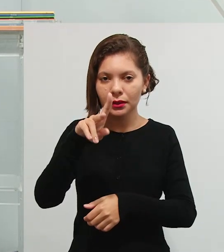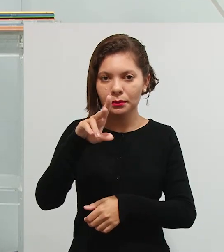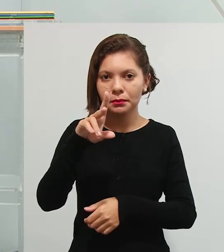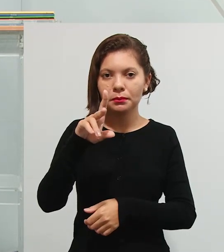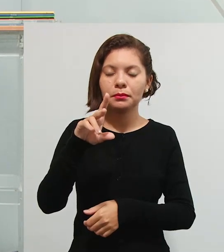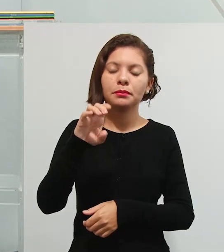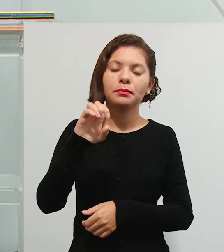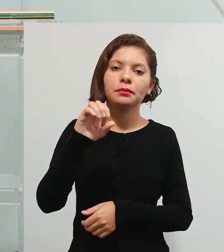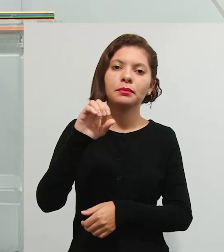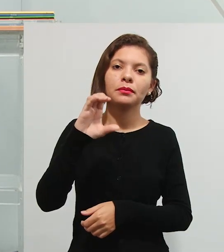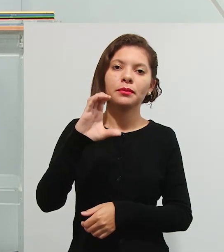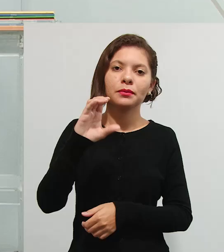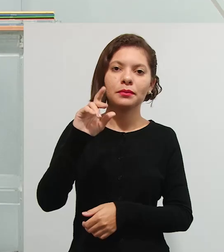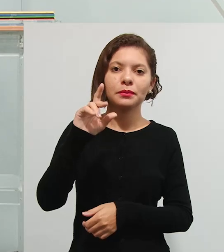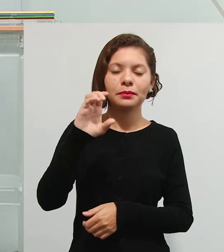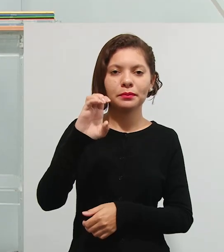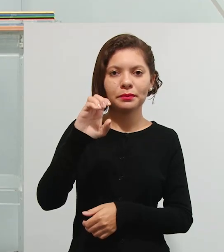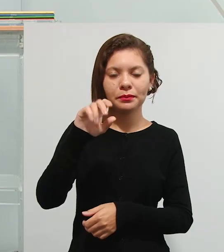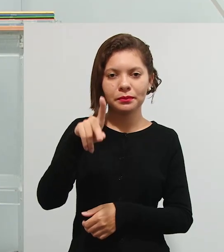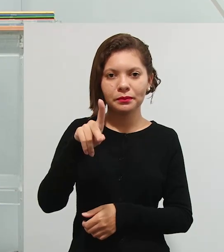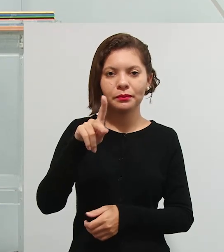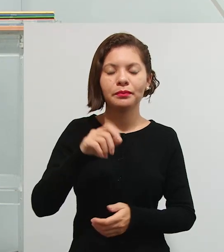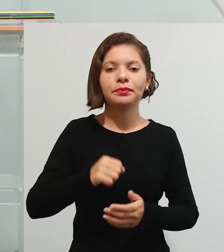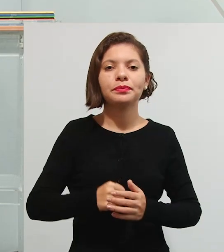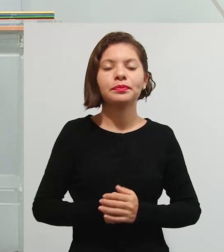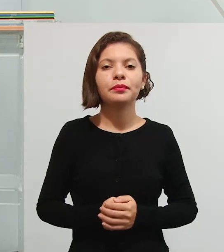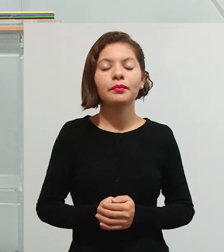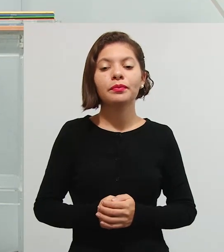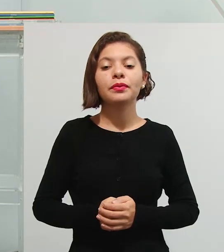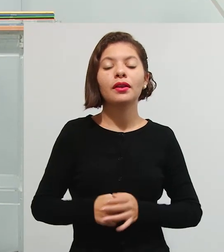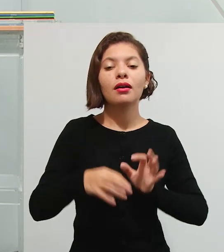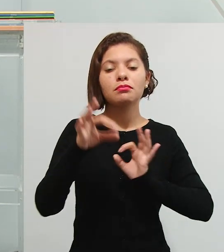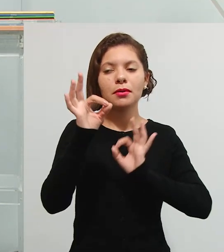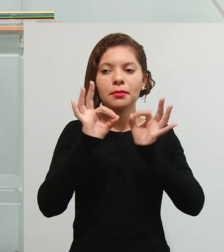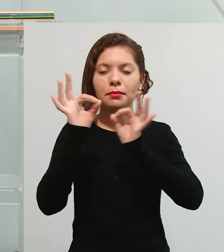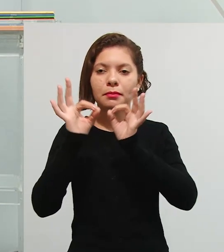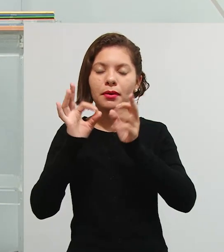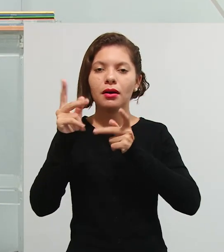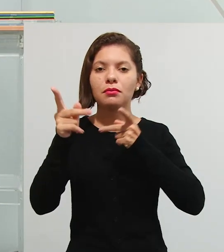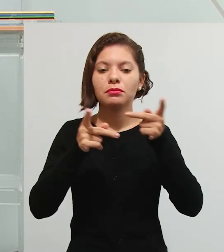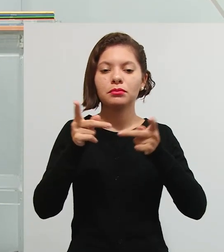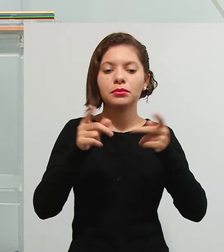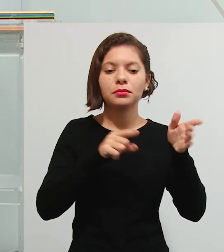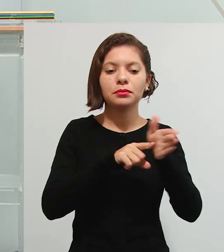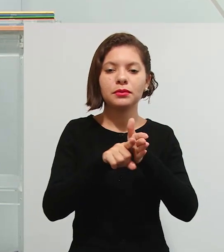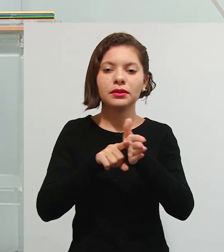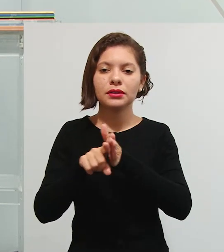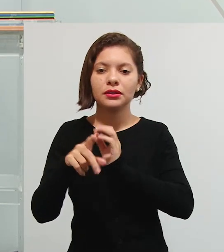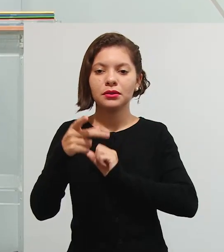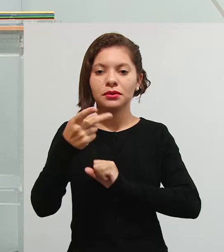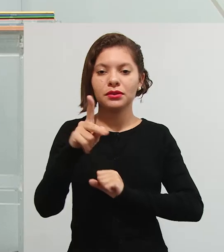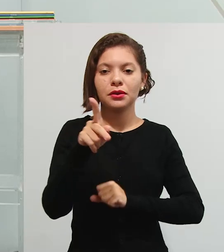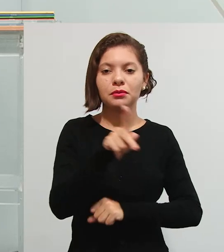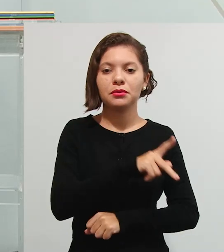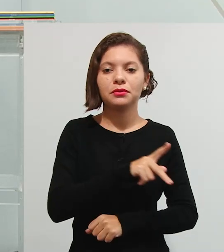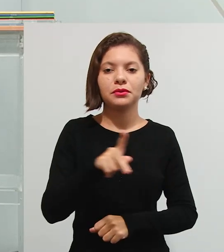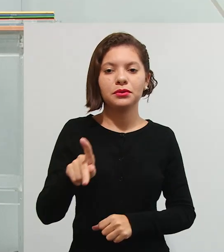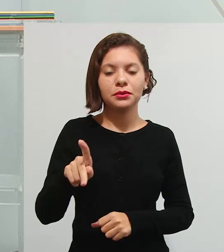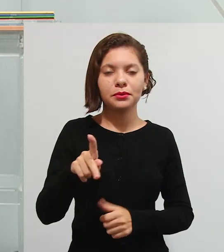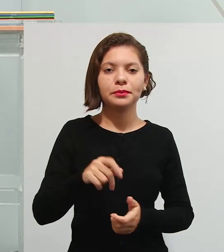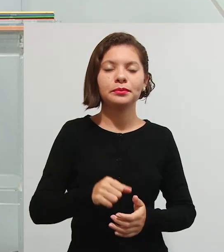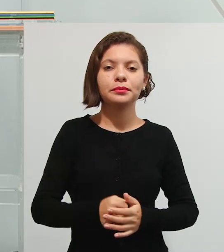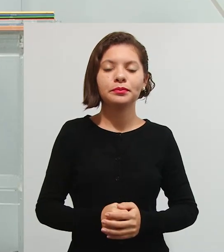isso? Você vai elaborar o projeto de pesquisa, obviamente com orientação do seu professor escolhido pela afinidade de